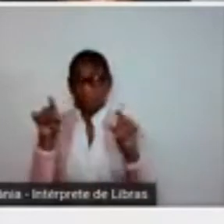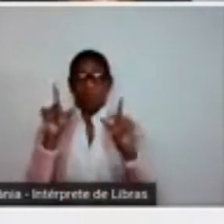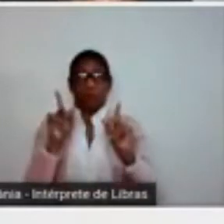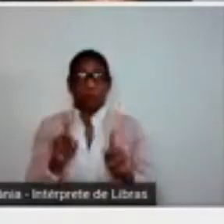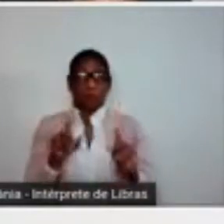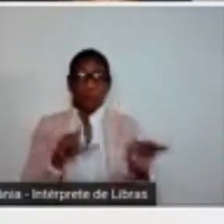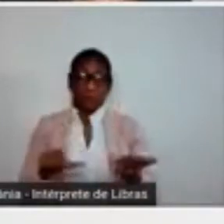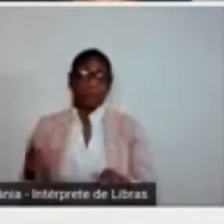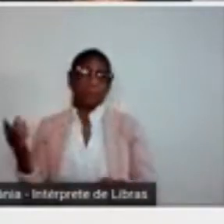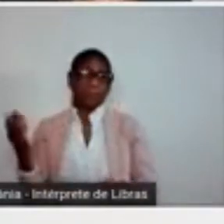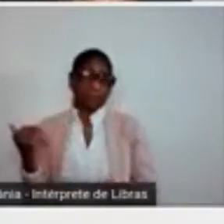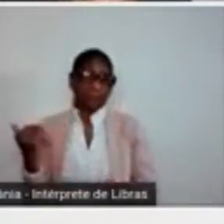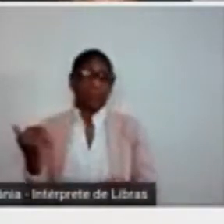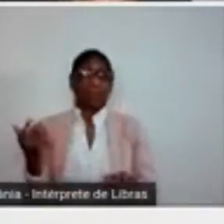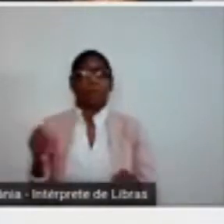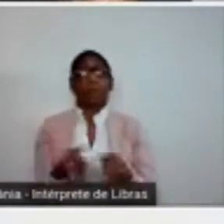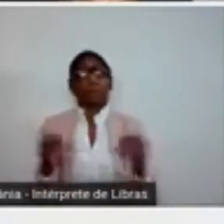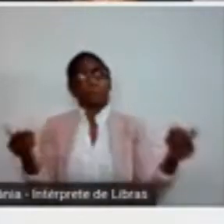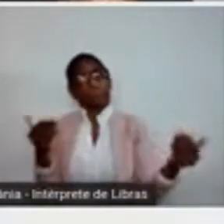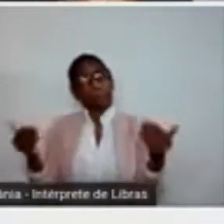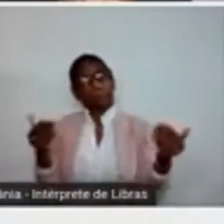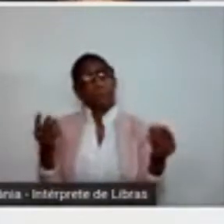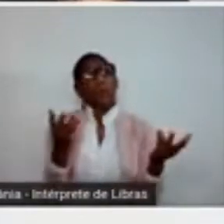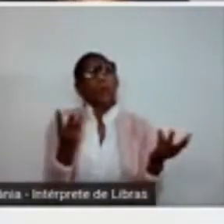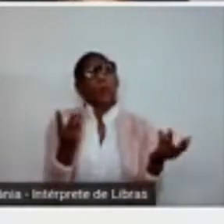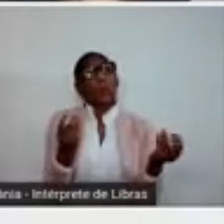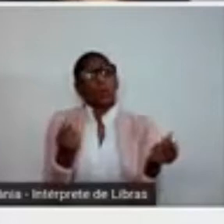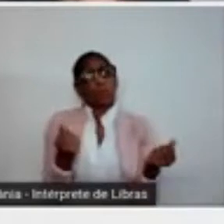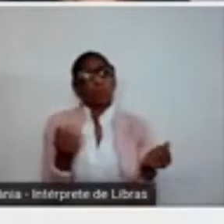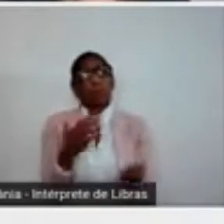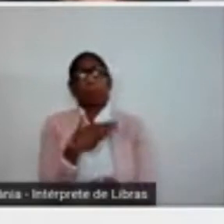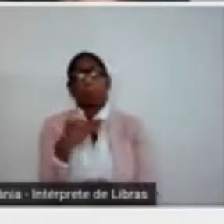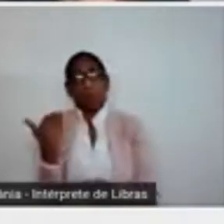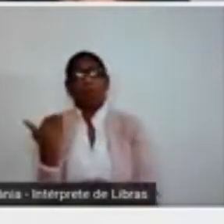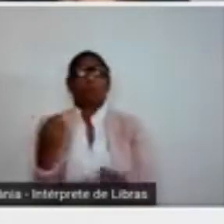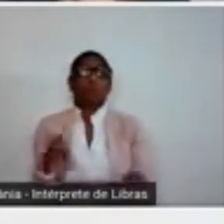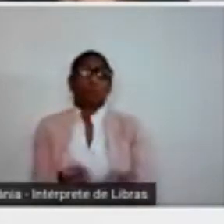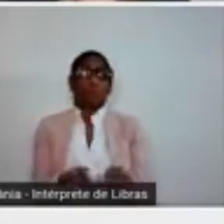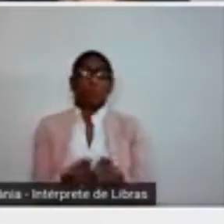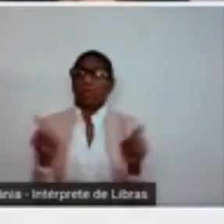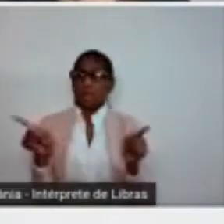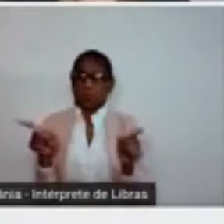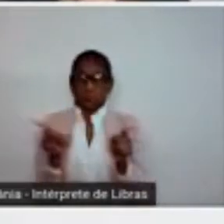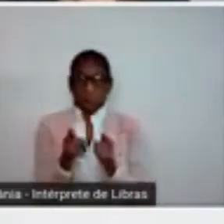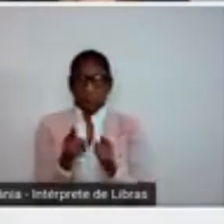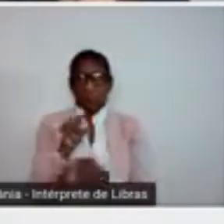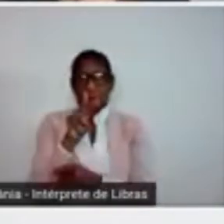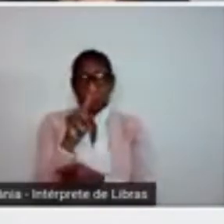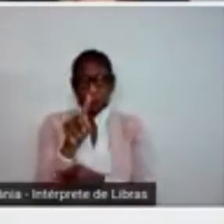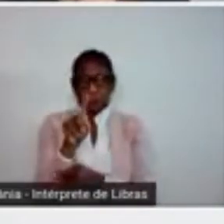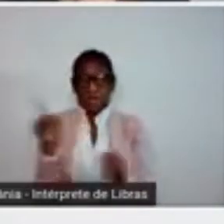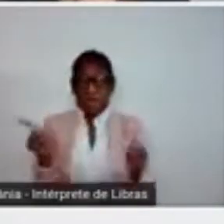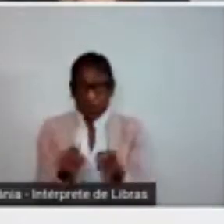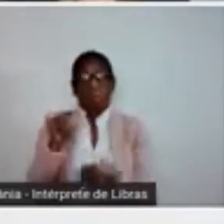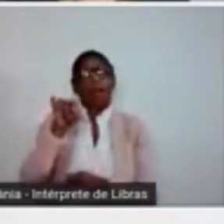e hospitalizações proporcionalmente à população. O número de óbitos também, né, reduziu de 21 para 9